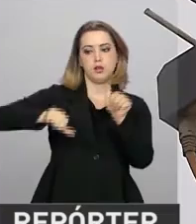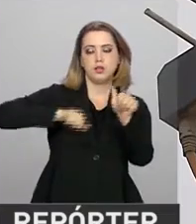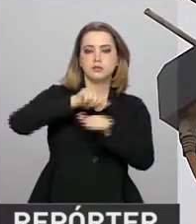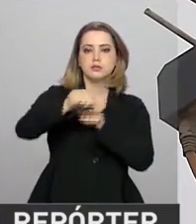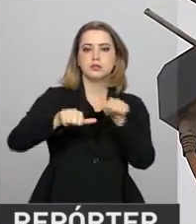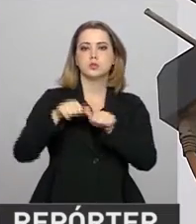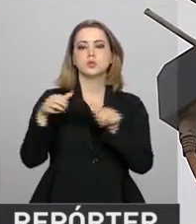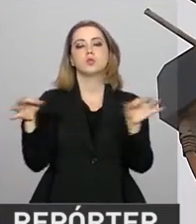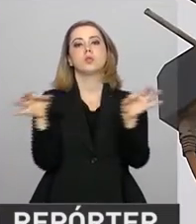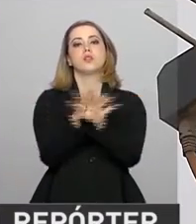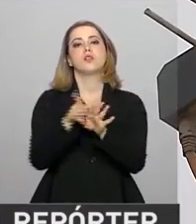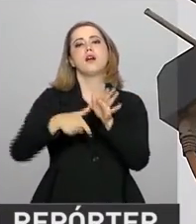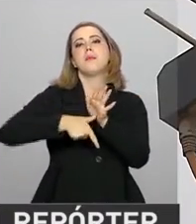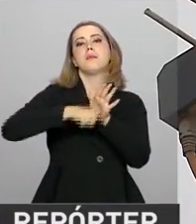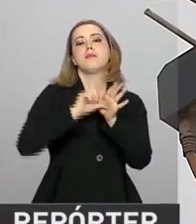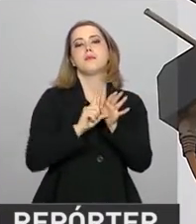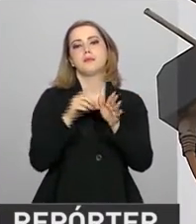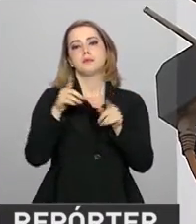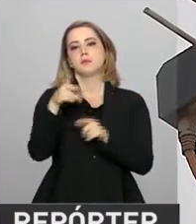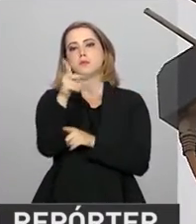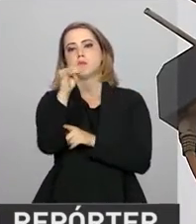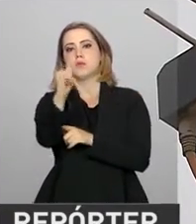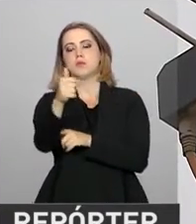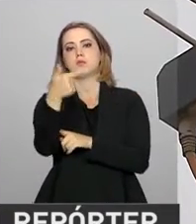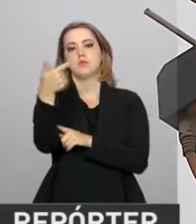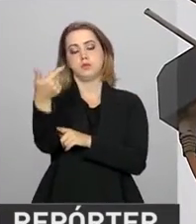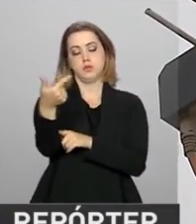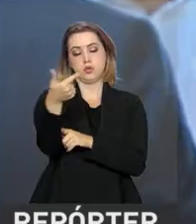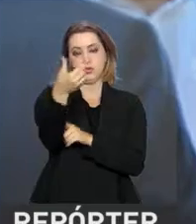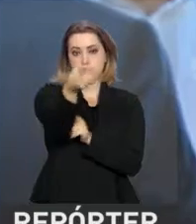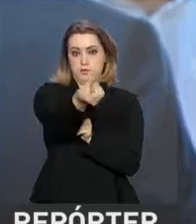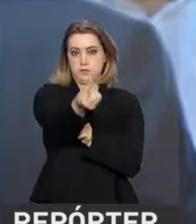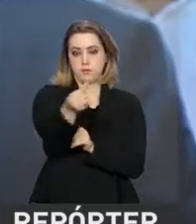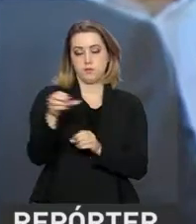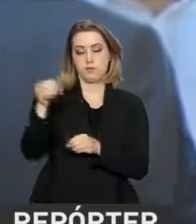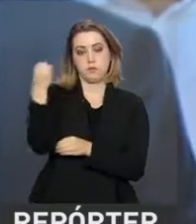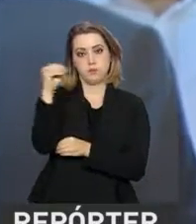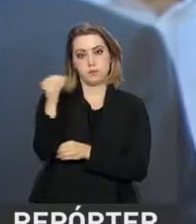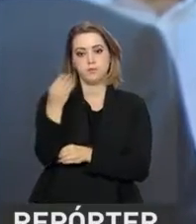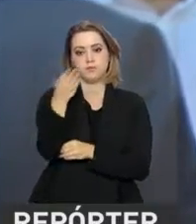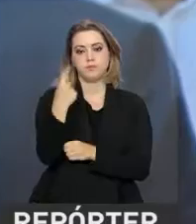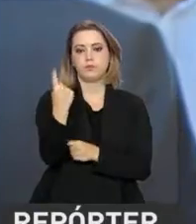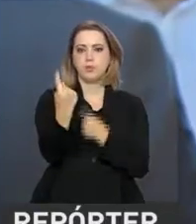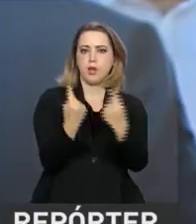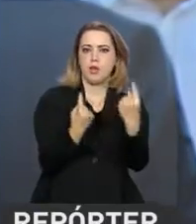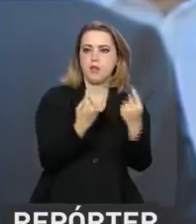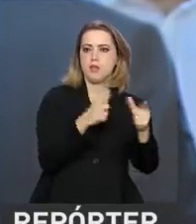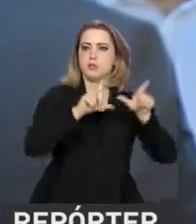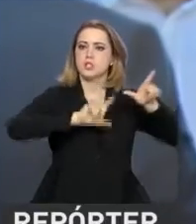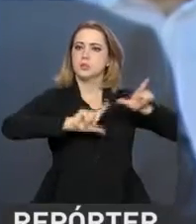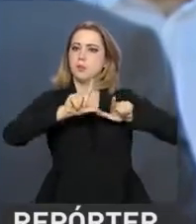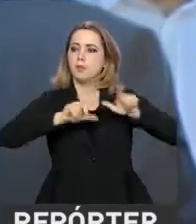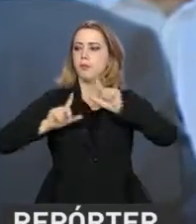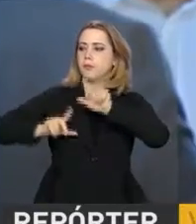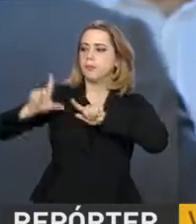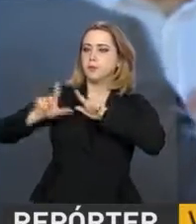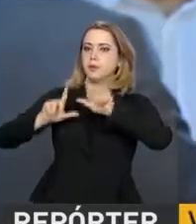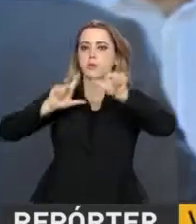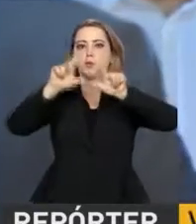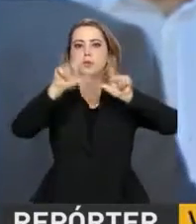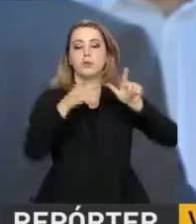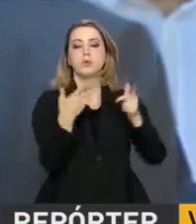termina mais cedo no próximo dia 26 de outubro cada emissora fez o seu próprio grupo